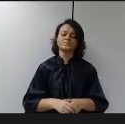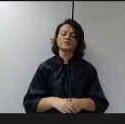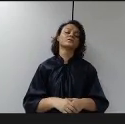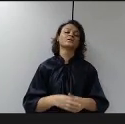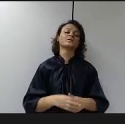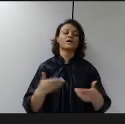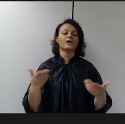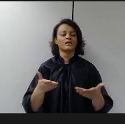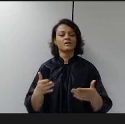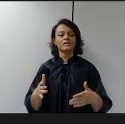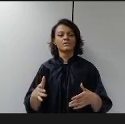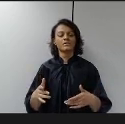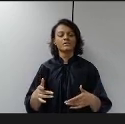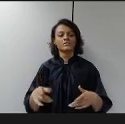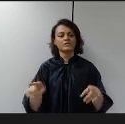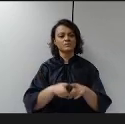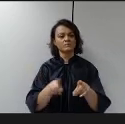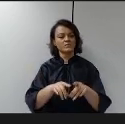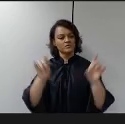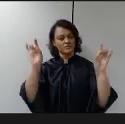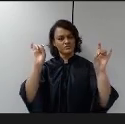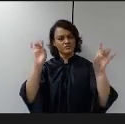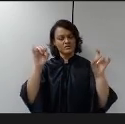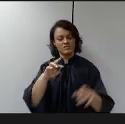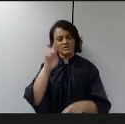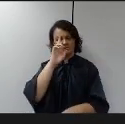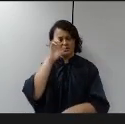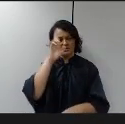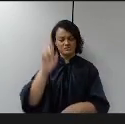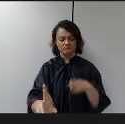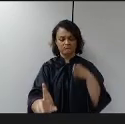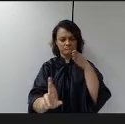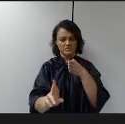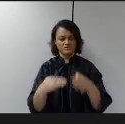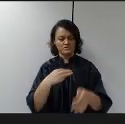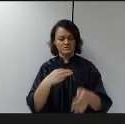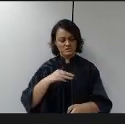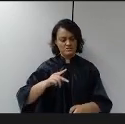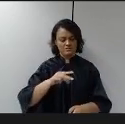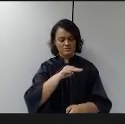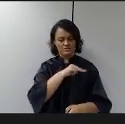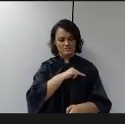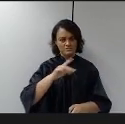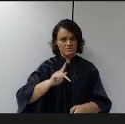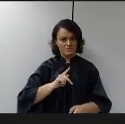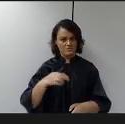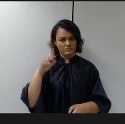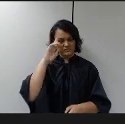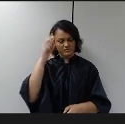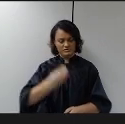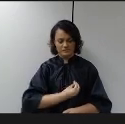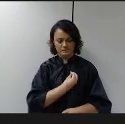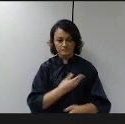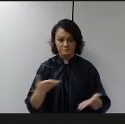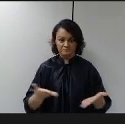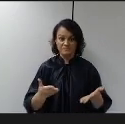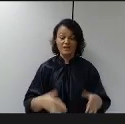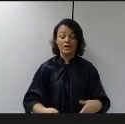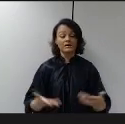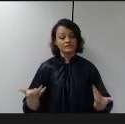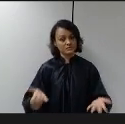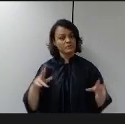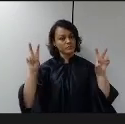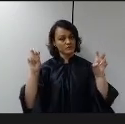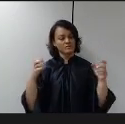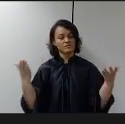senhor representante do Ministério Público. Trata-se, na verdade, de agravo em recurso especial interposto pela